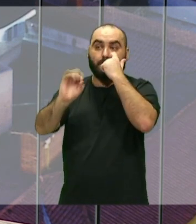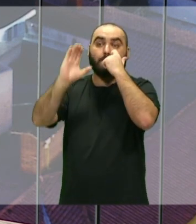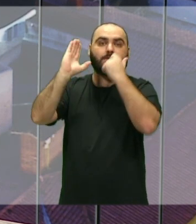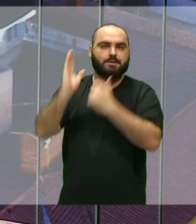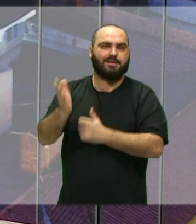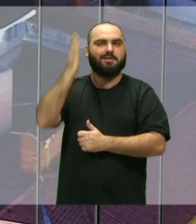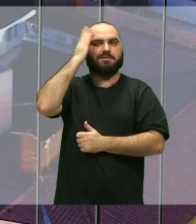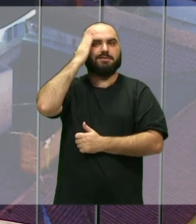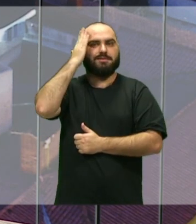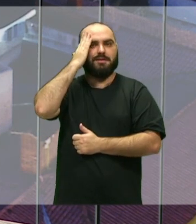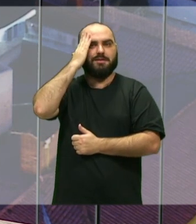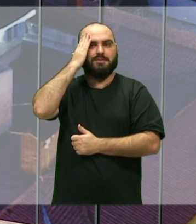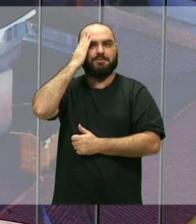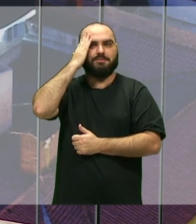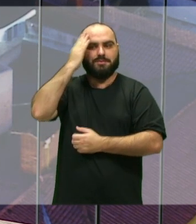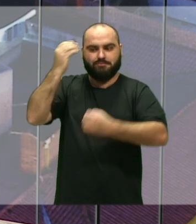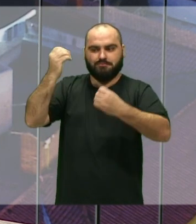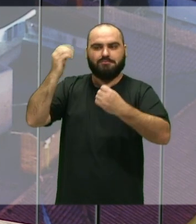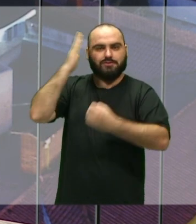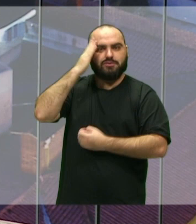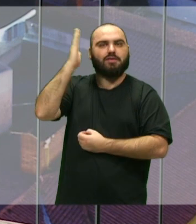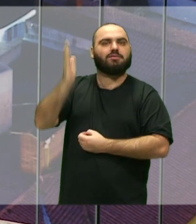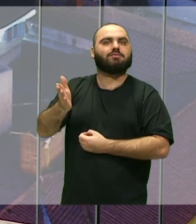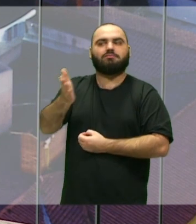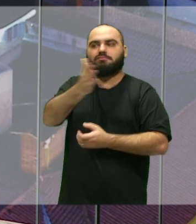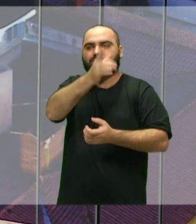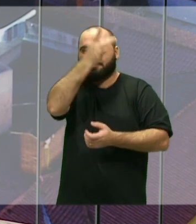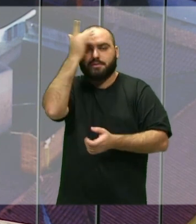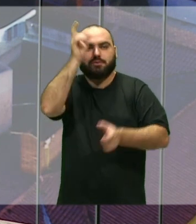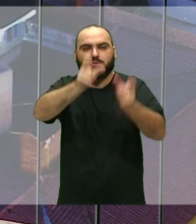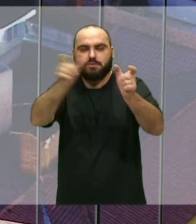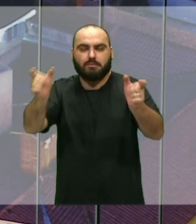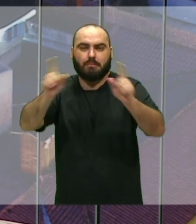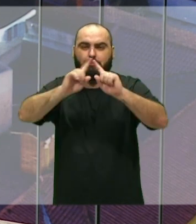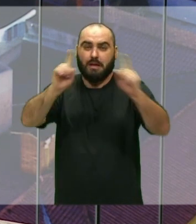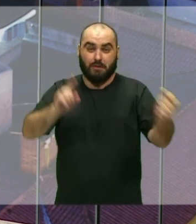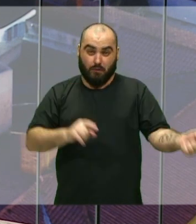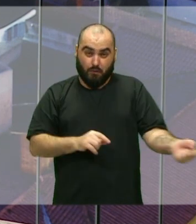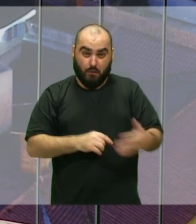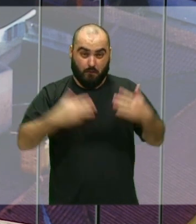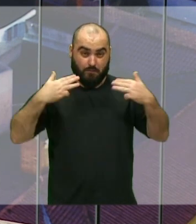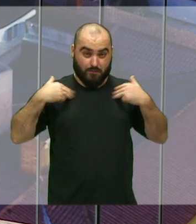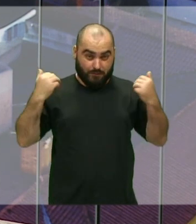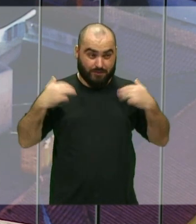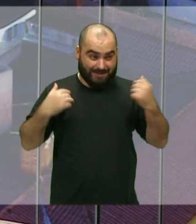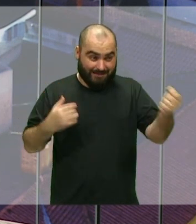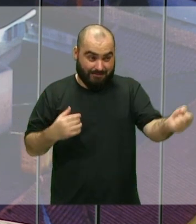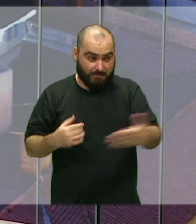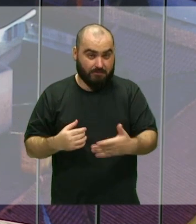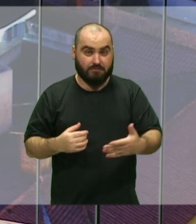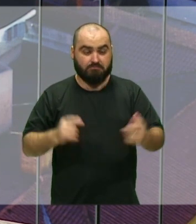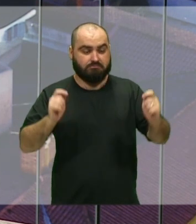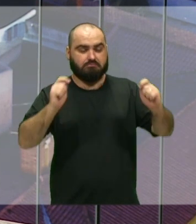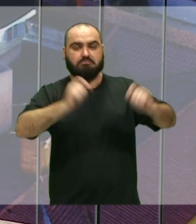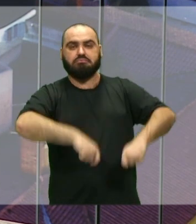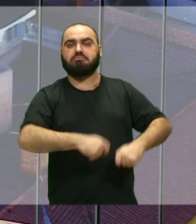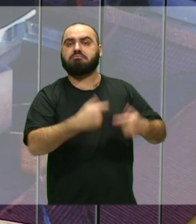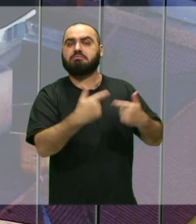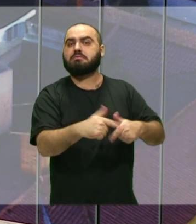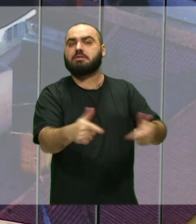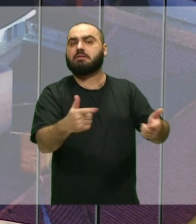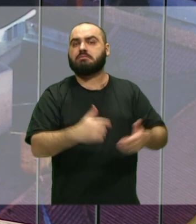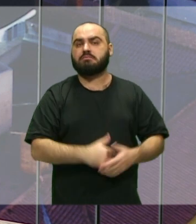Eles sabem como lidar com a gente. Então, assim, mas a maioria dos novos que chegaram não foram capacitados para saber,